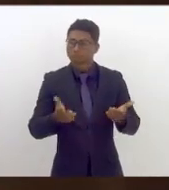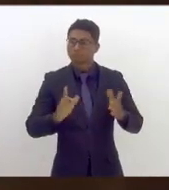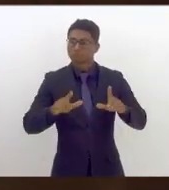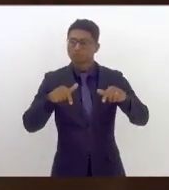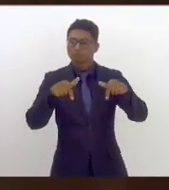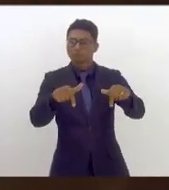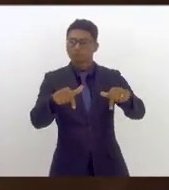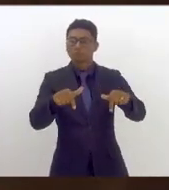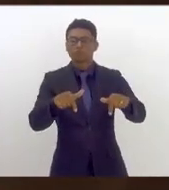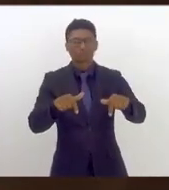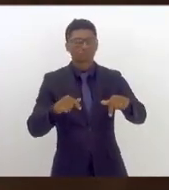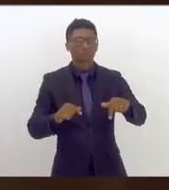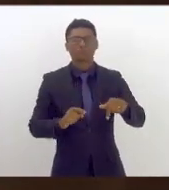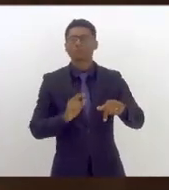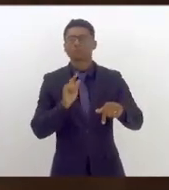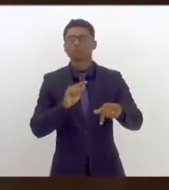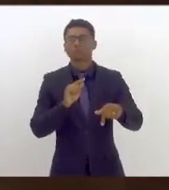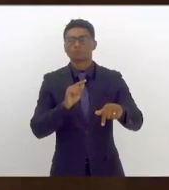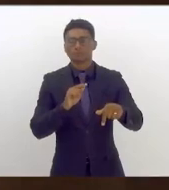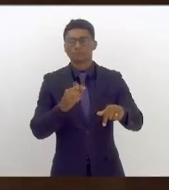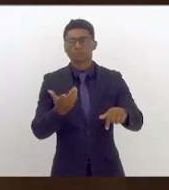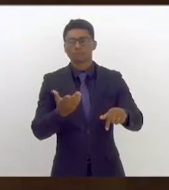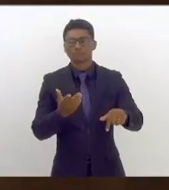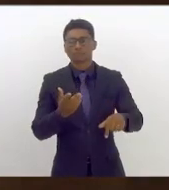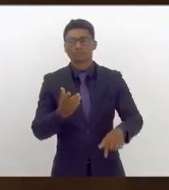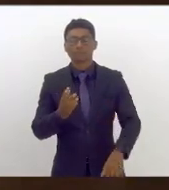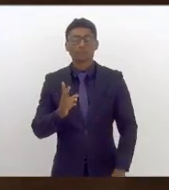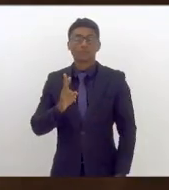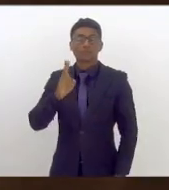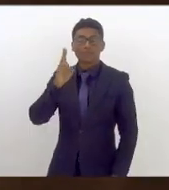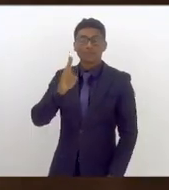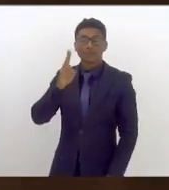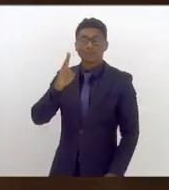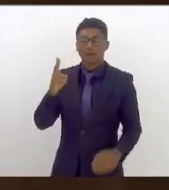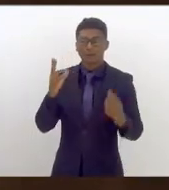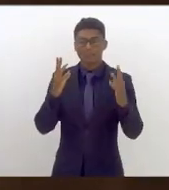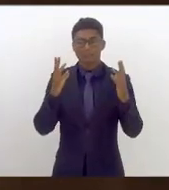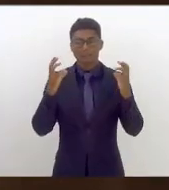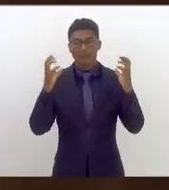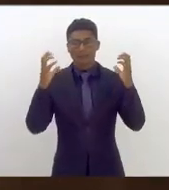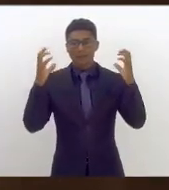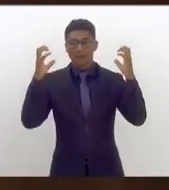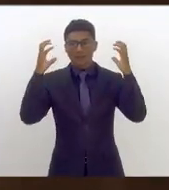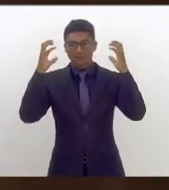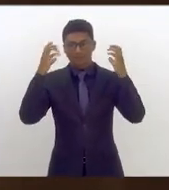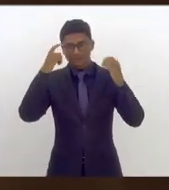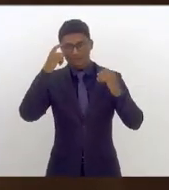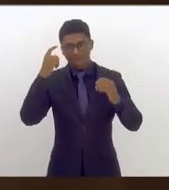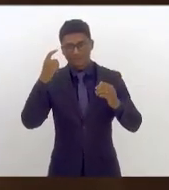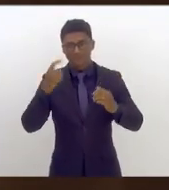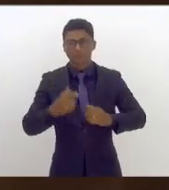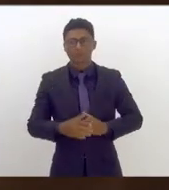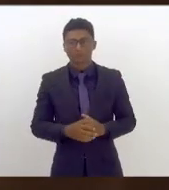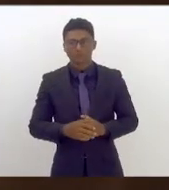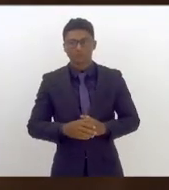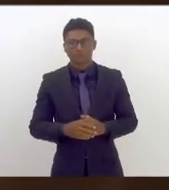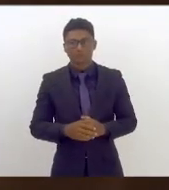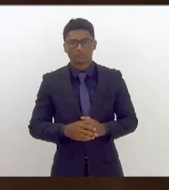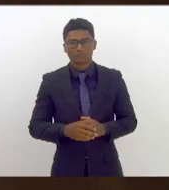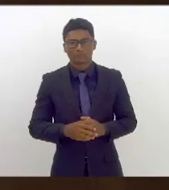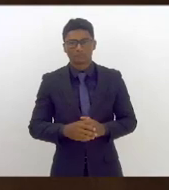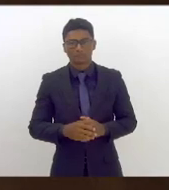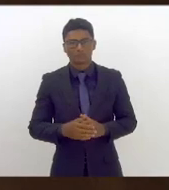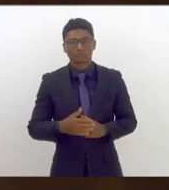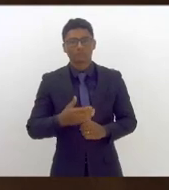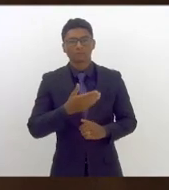essa era uma das iniciativas da então vereadora Marielle Franco, no campo ali da Câmara dos